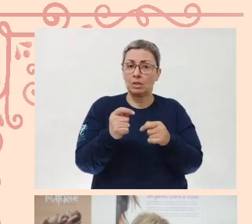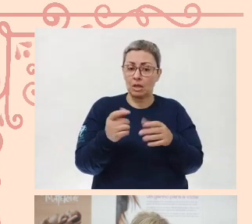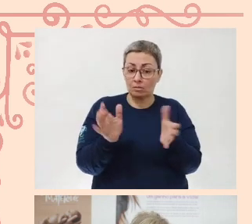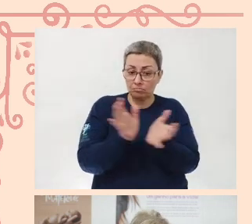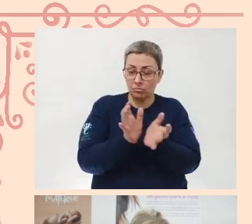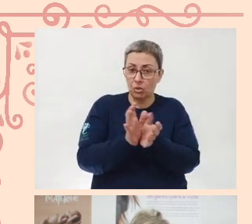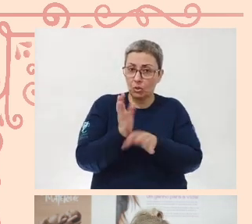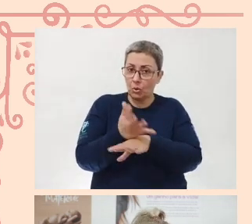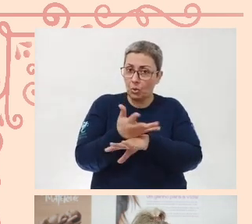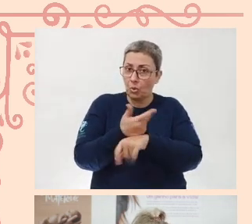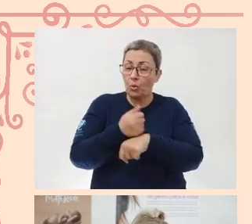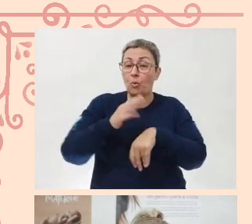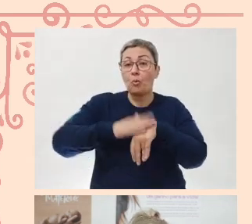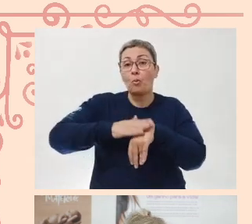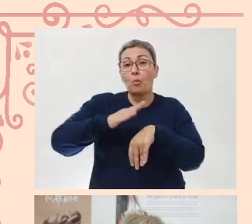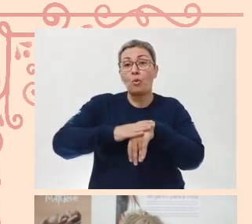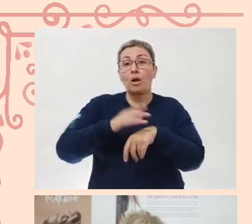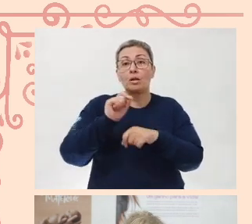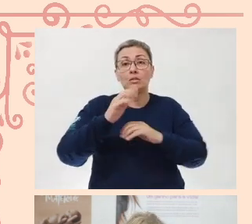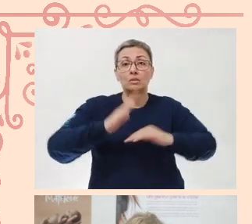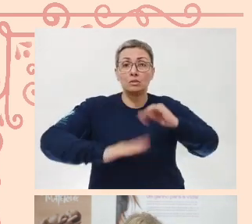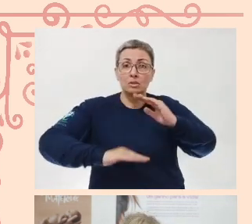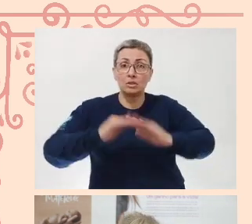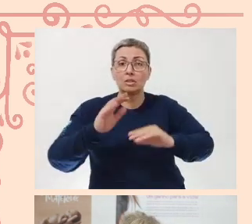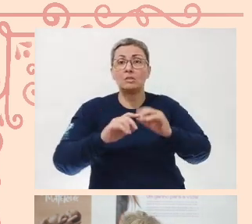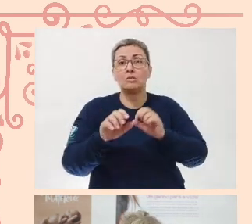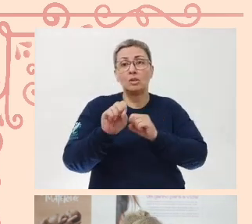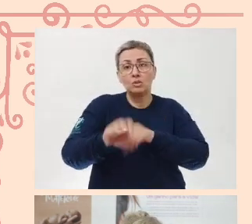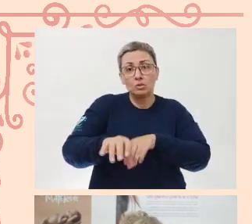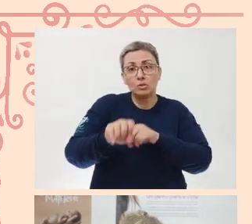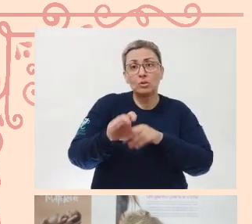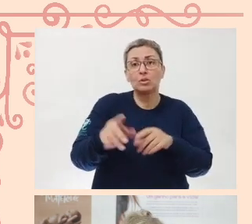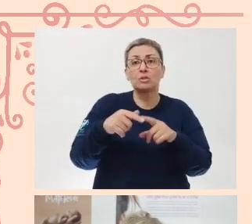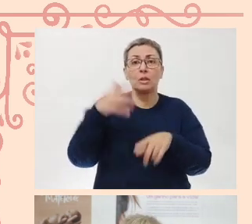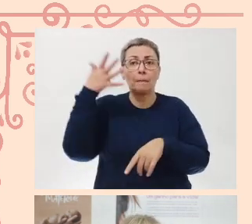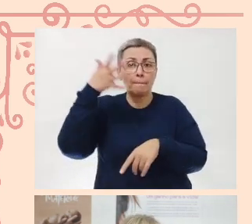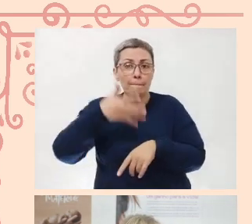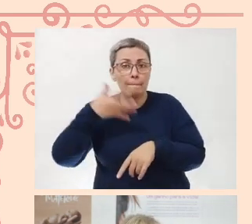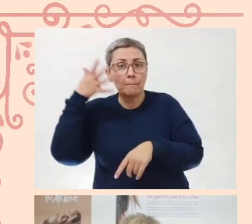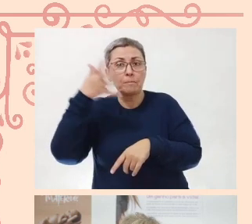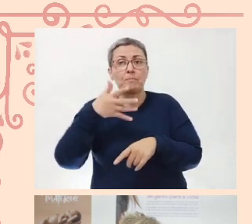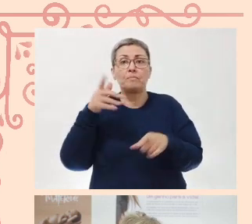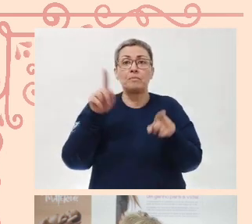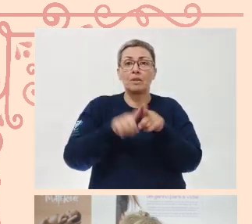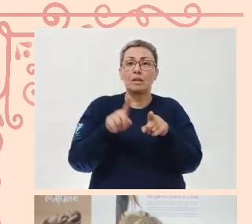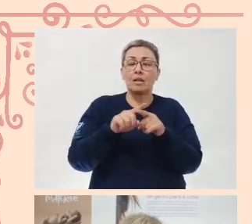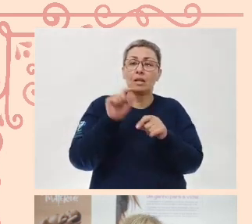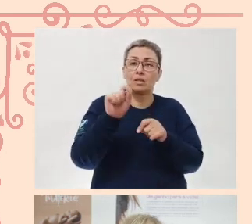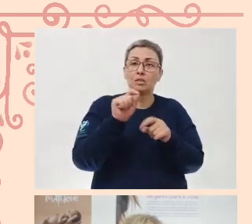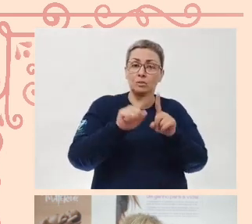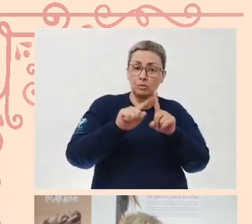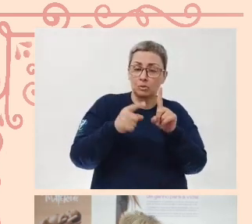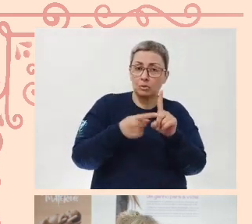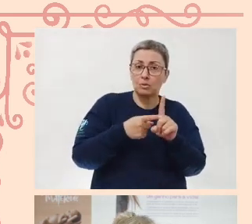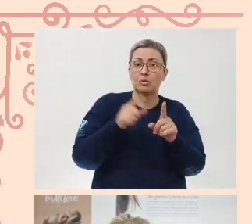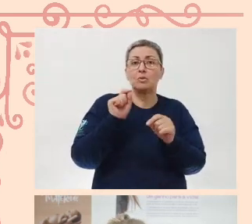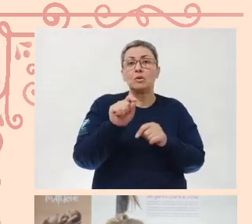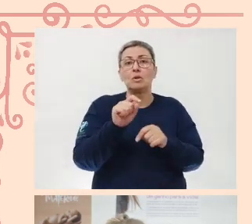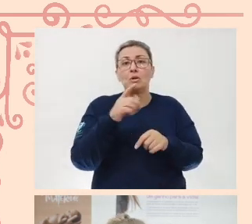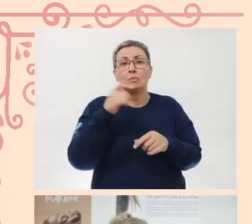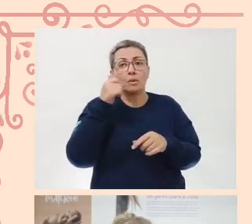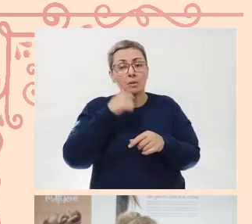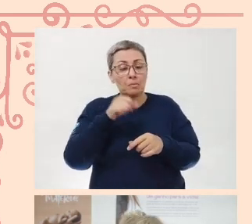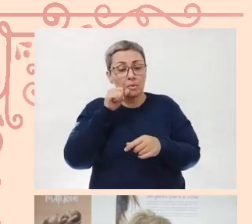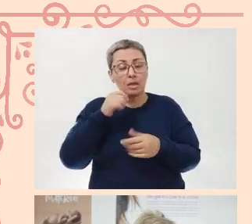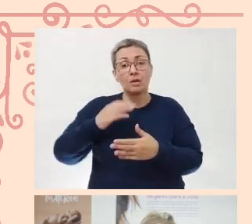equipe multidisciplinar realizou atividades educativas, palestras para